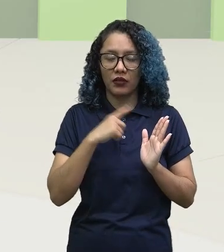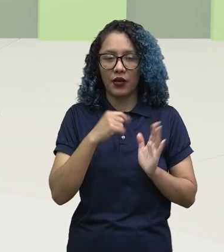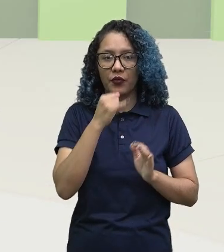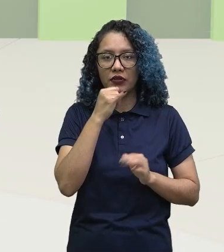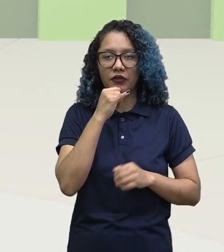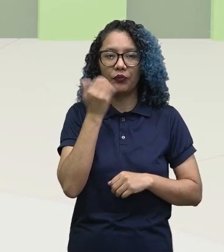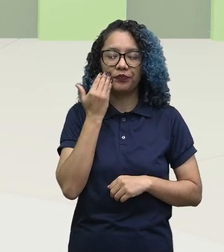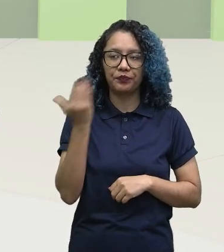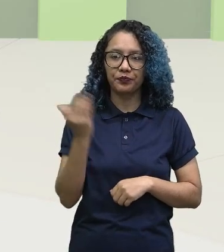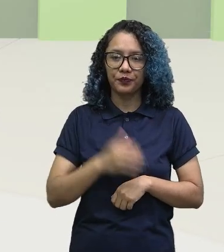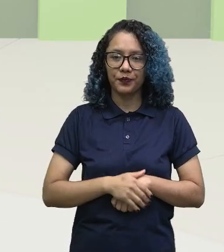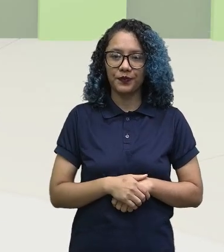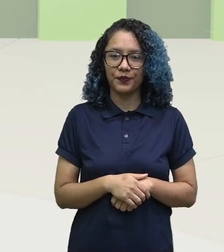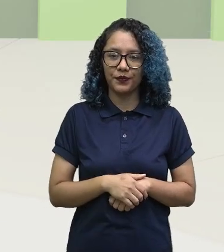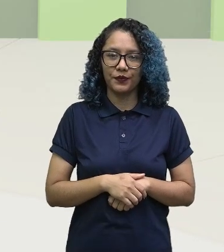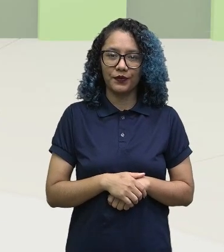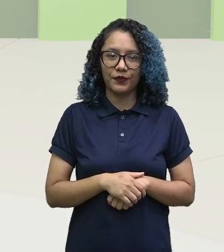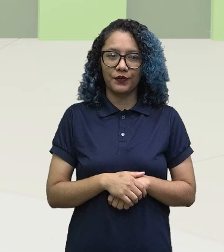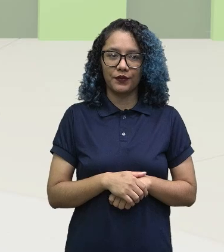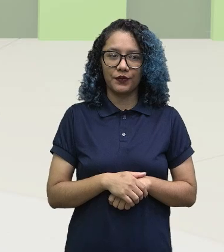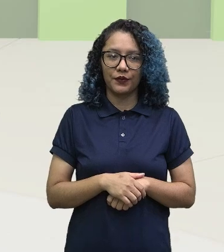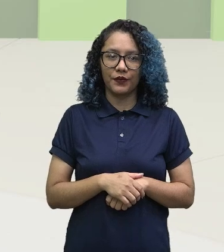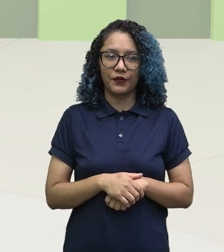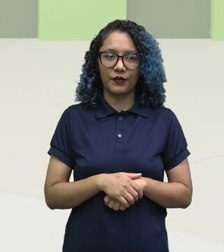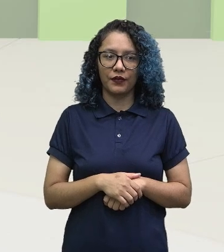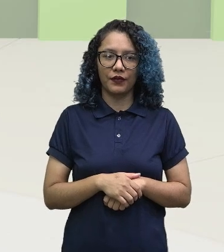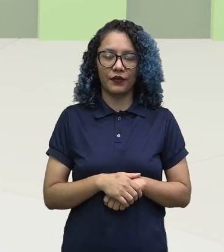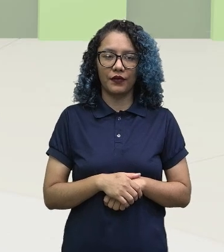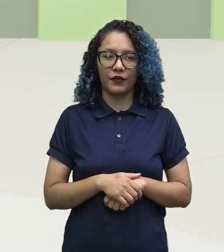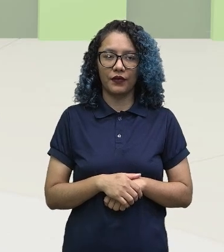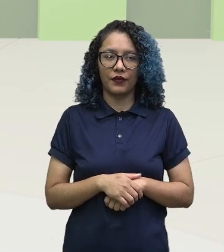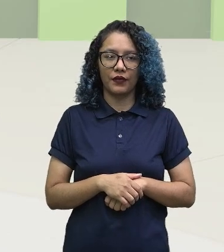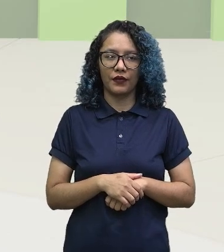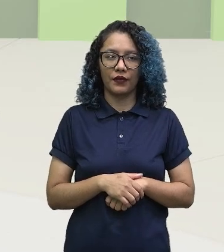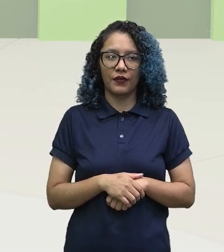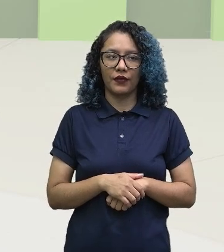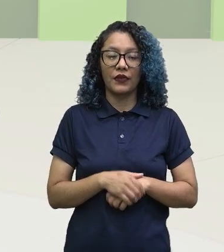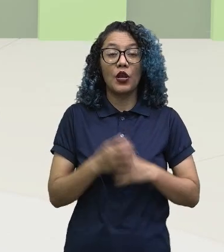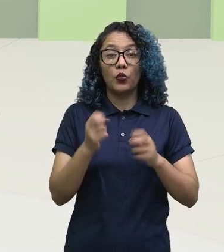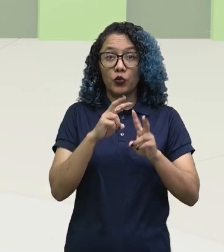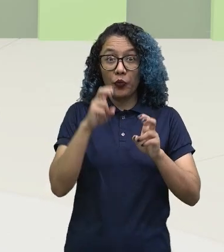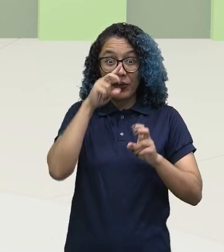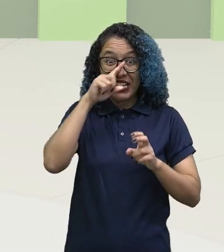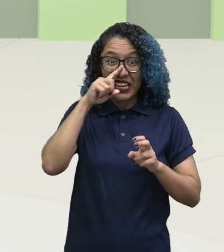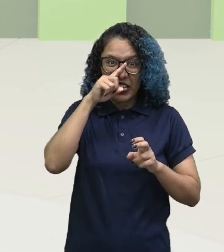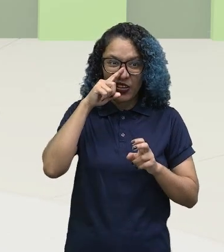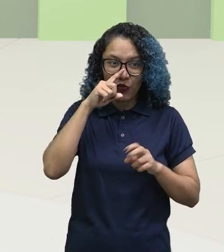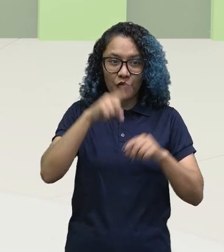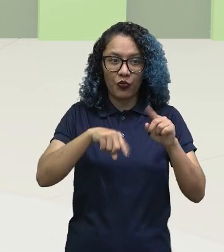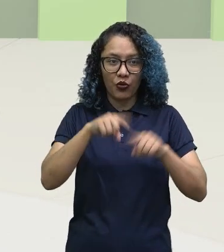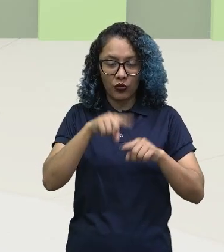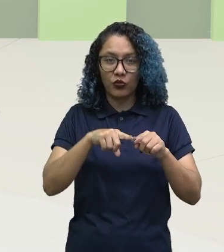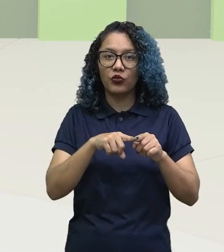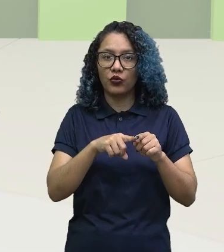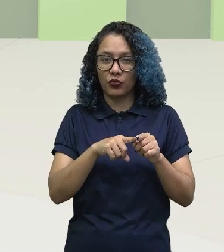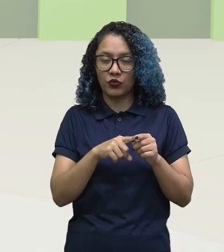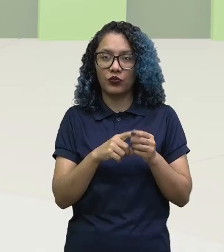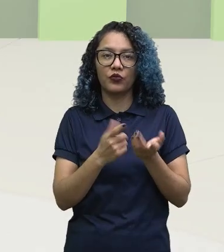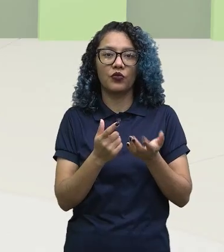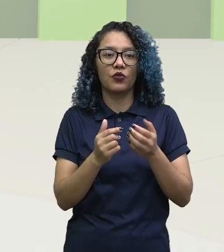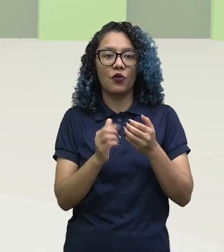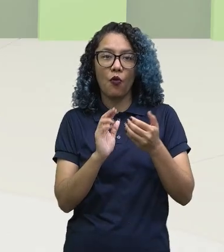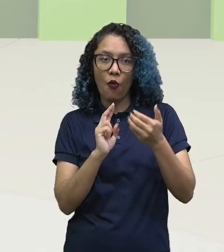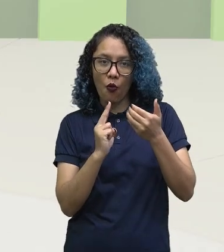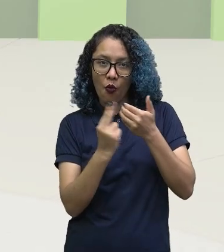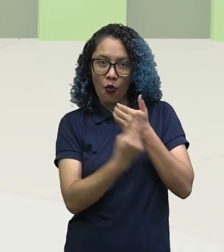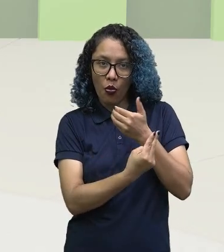está vendo, volta a favor, sobre a periculosidade do produto, no rótulo dos produtos químicos ou